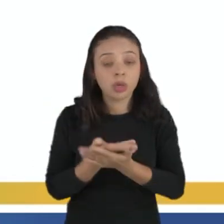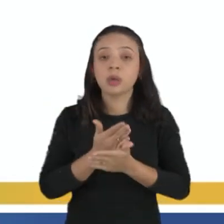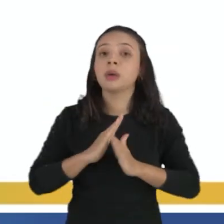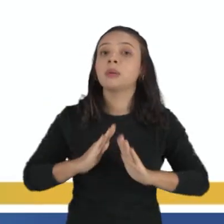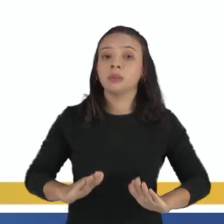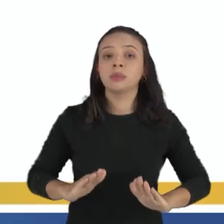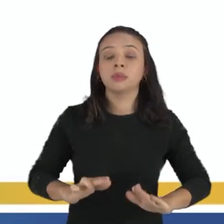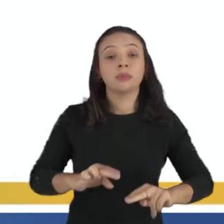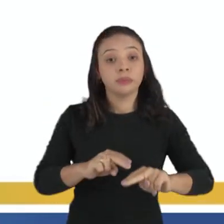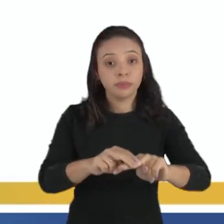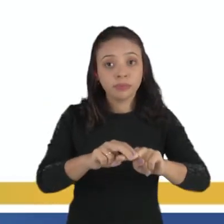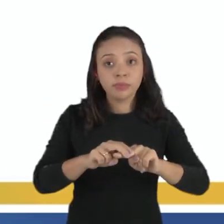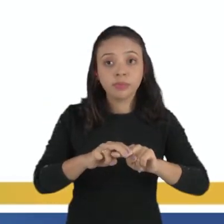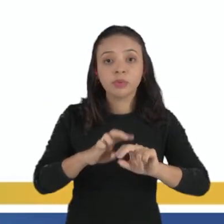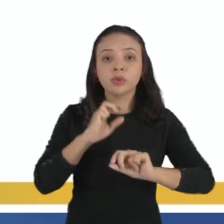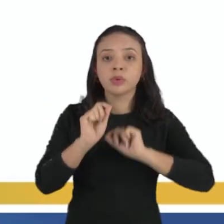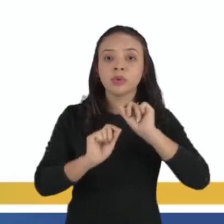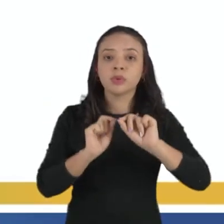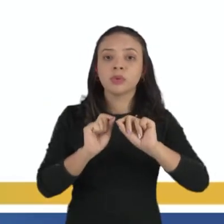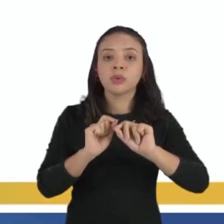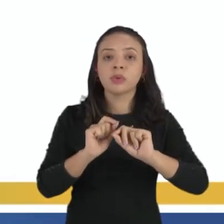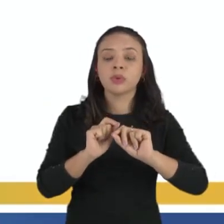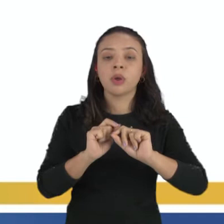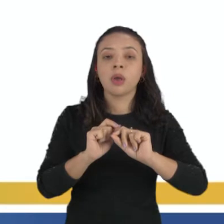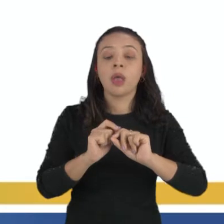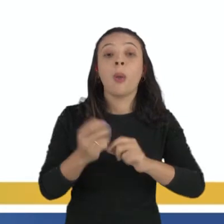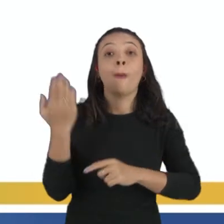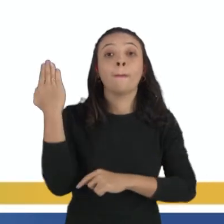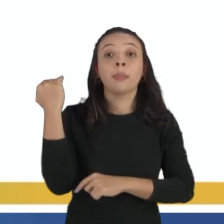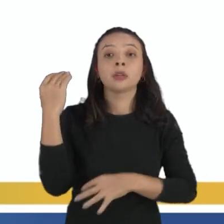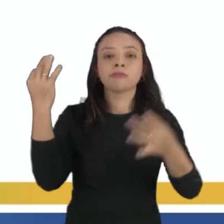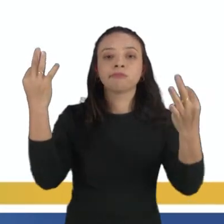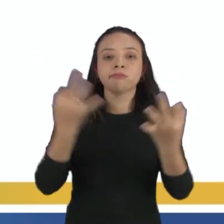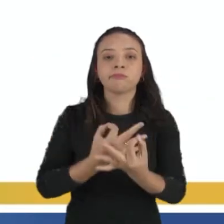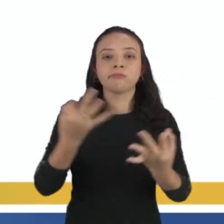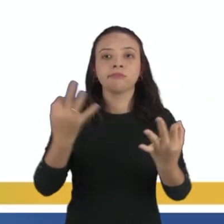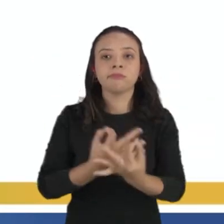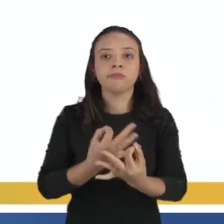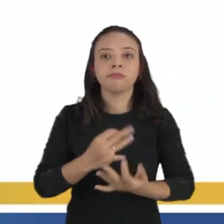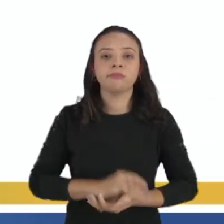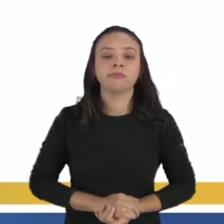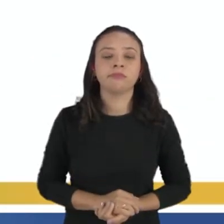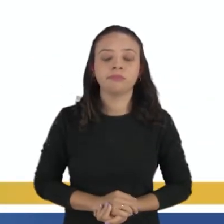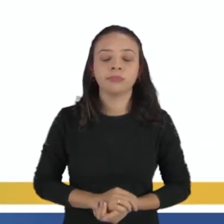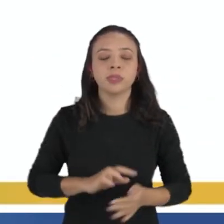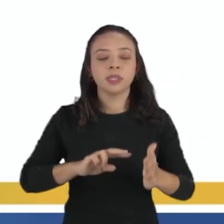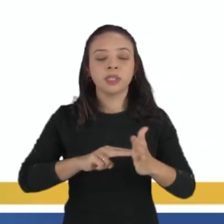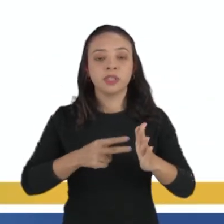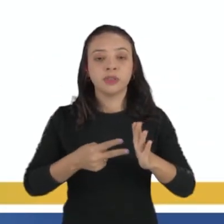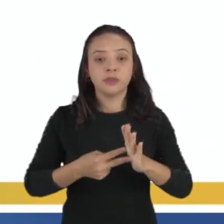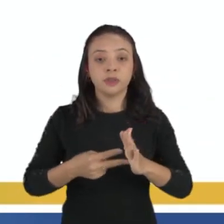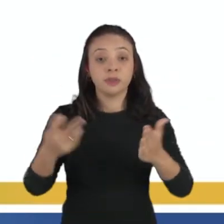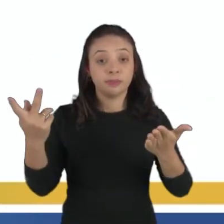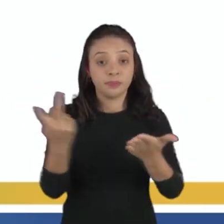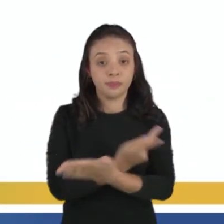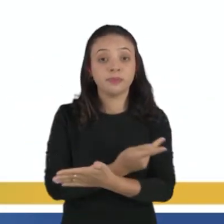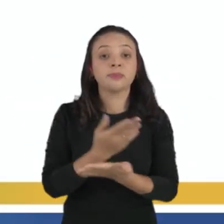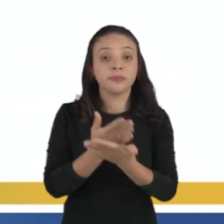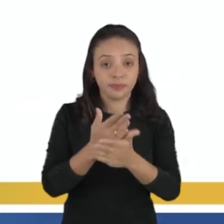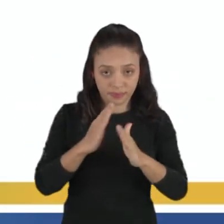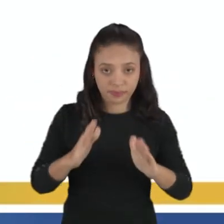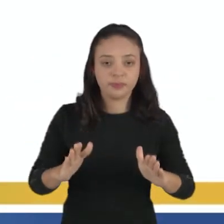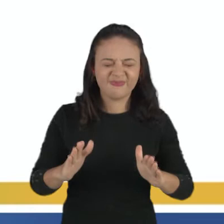acabado. Por isso, dizemos que está no pretérito perfeito, quando uma ação é